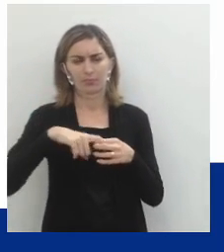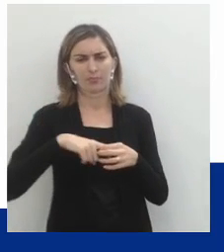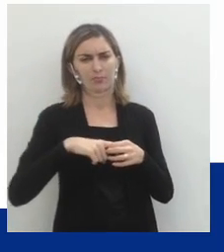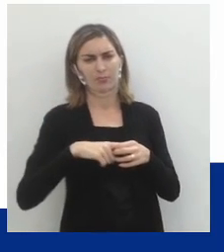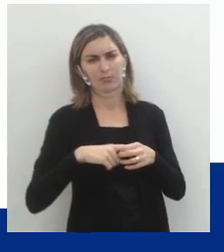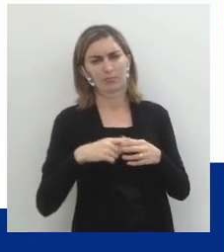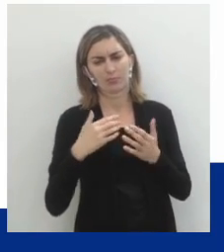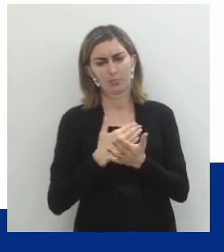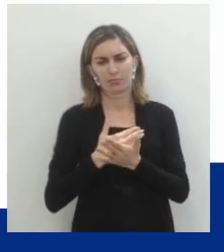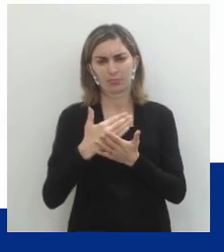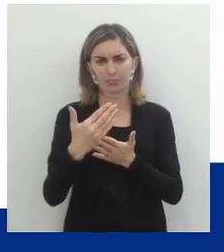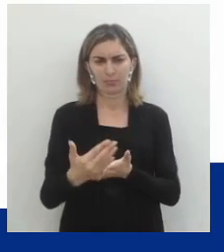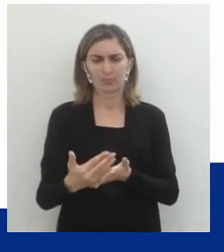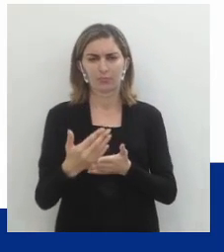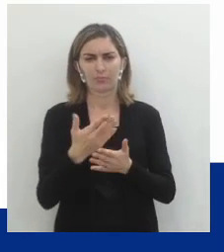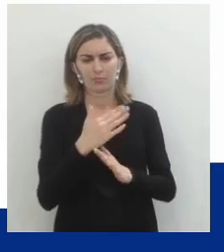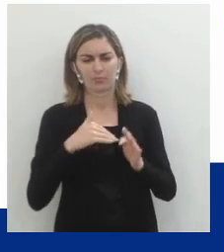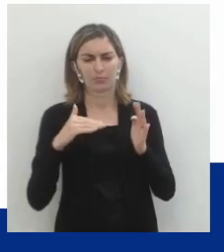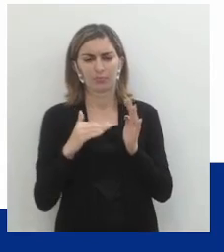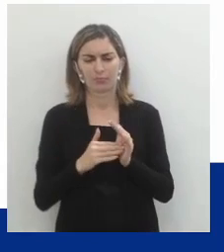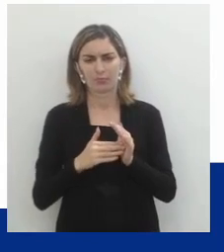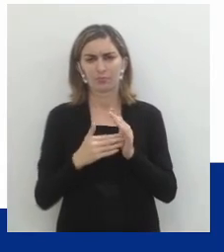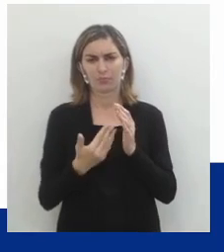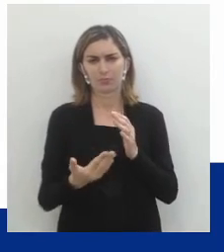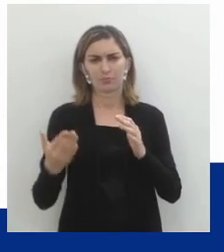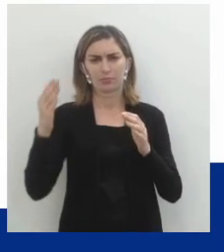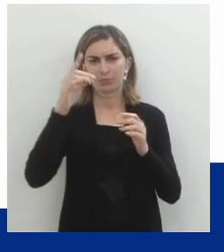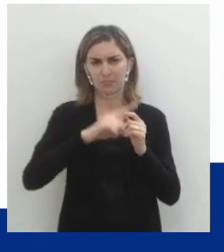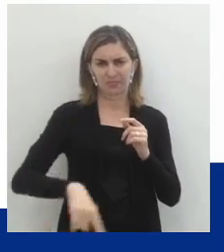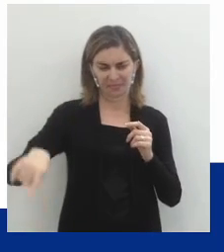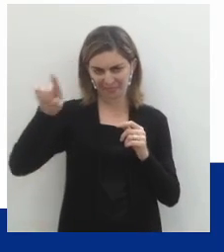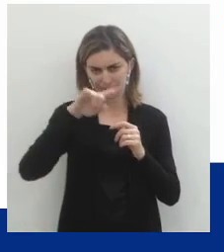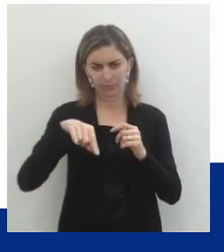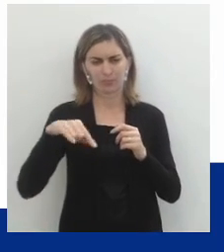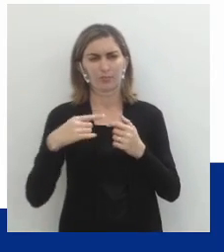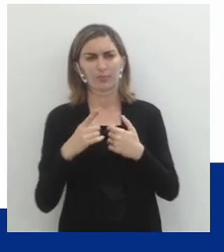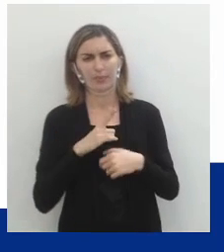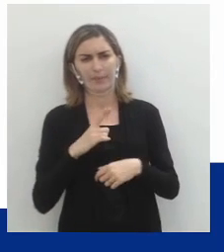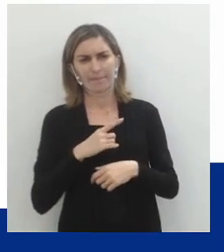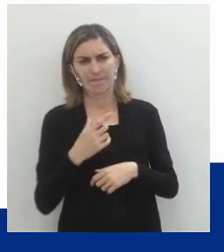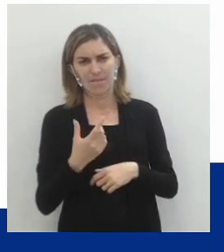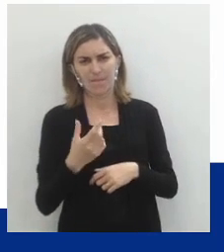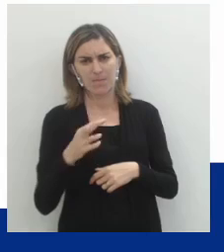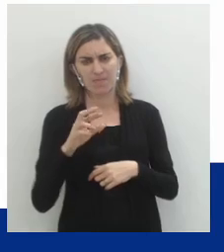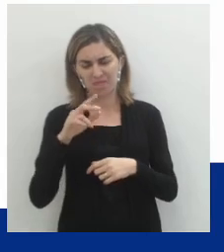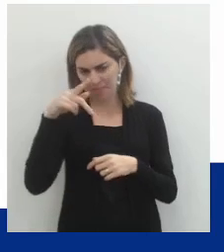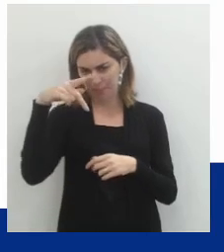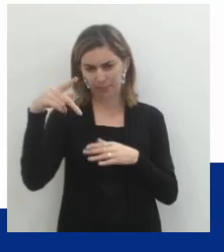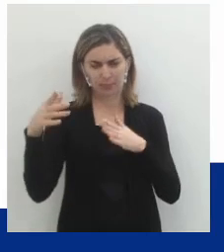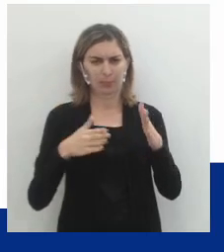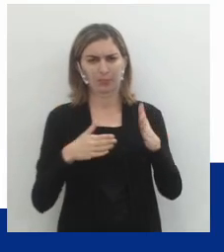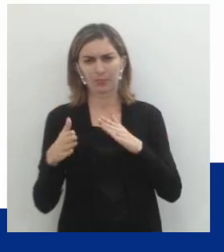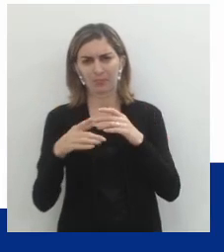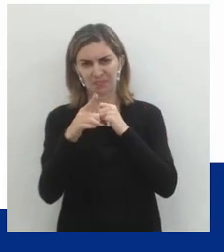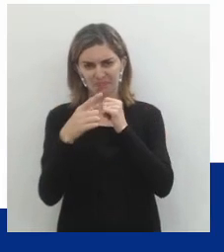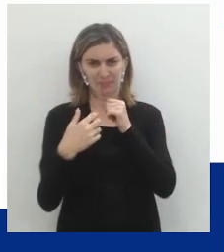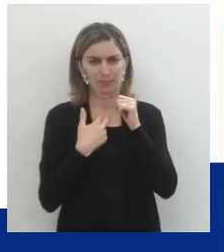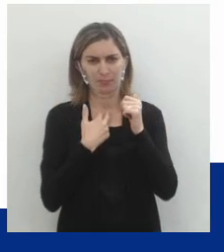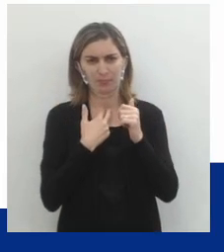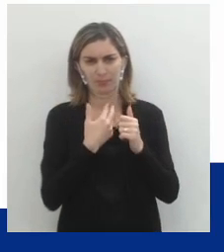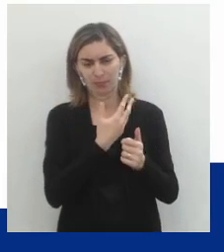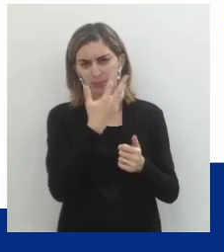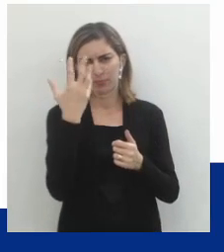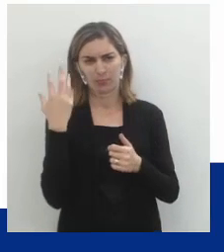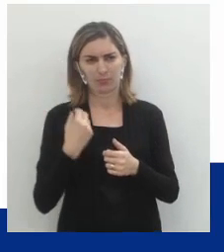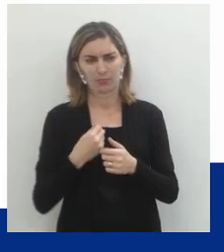ao ponto inicial. Então, todo ciclo que a gente tem aí nessa ondinha completa é chamada de período e você não pode mais esquecer disso, tá